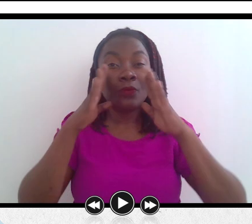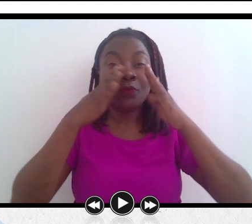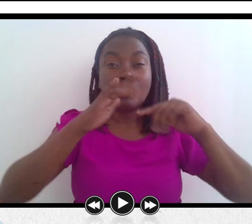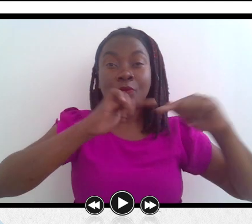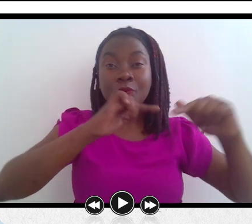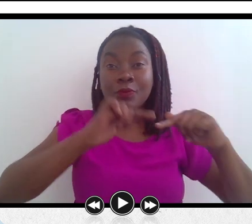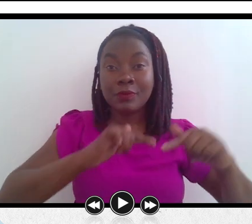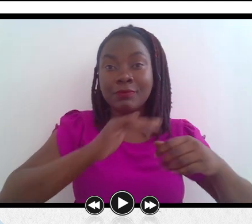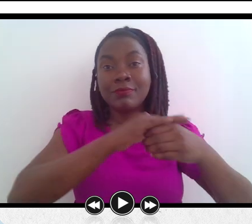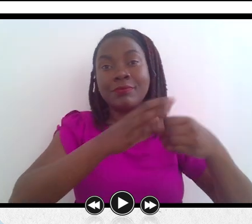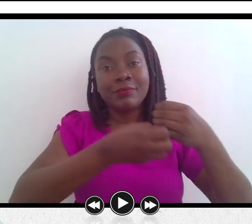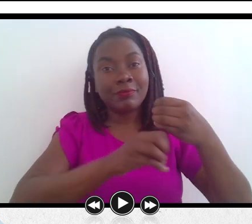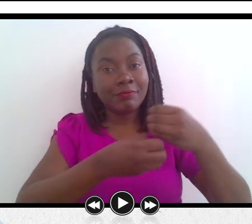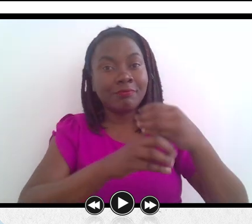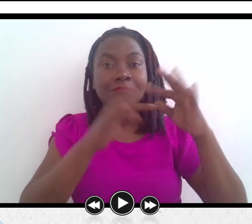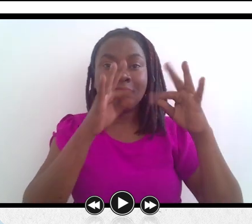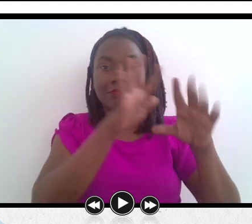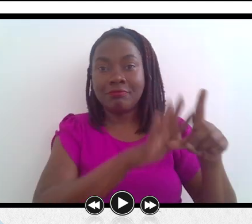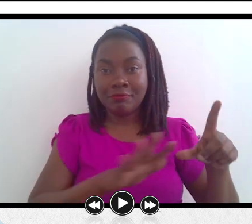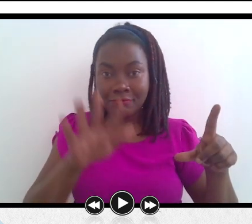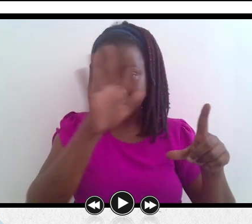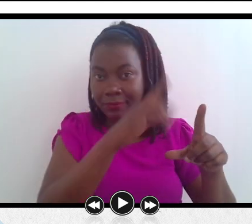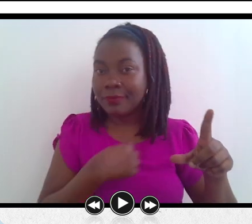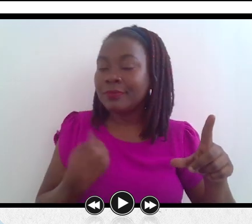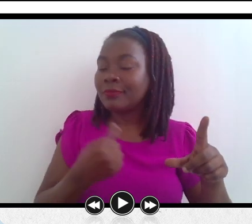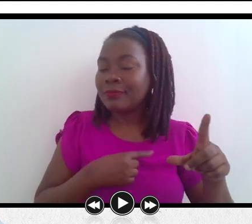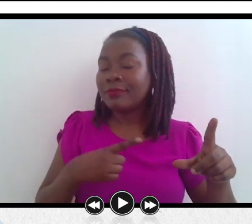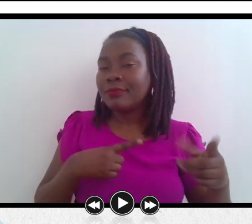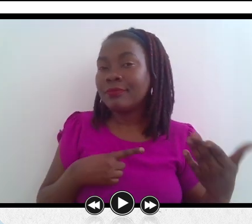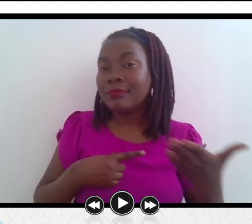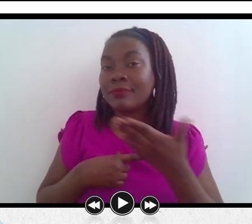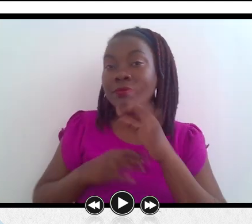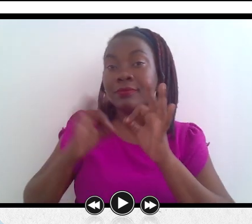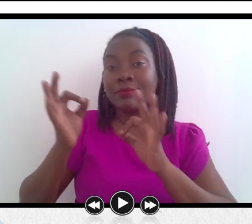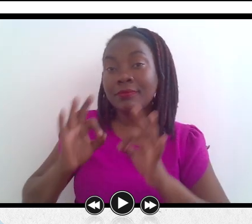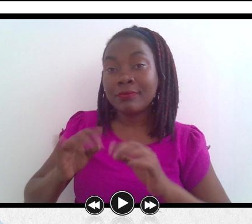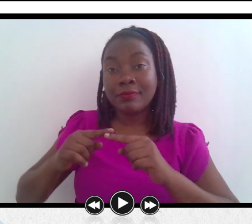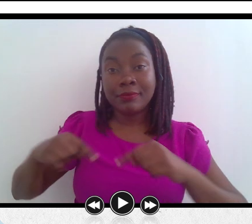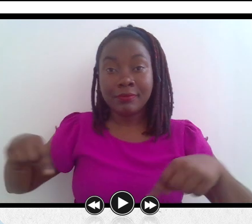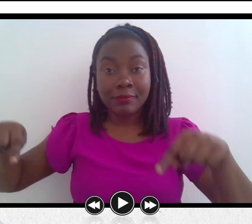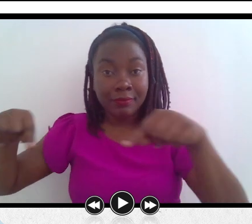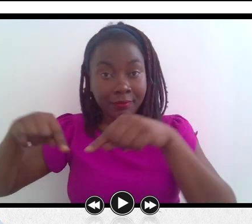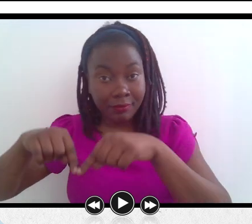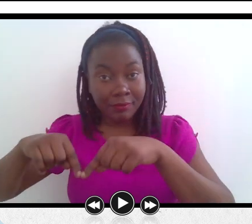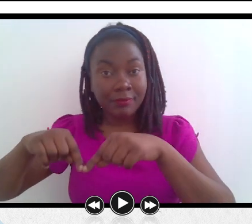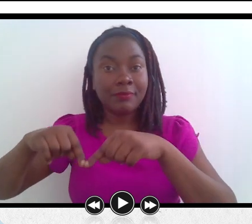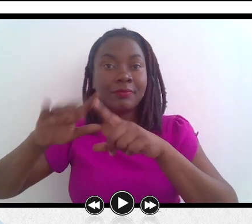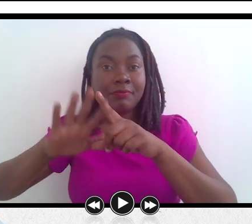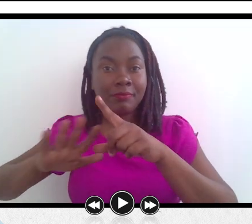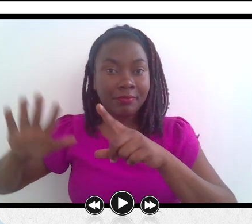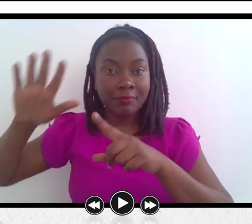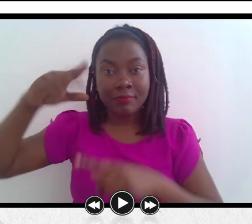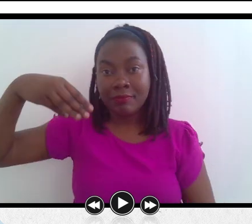trabalhar com saneamento como um todo. Nós temos lá, então, os planos de bacia, que são os planos macro, o